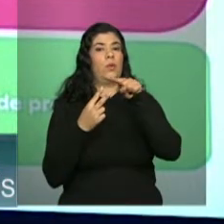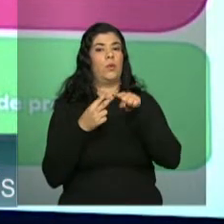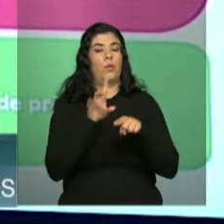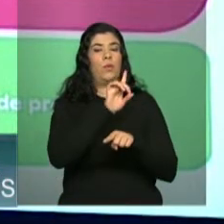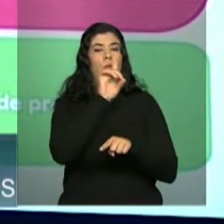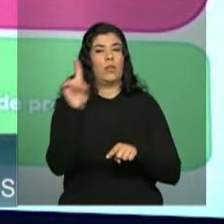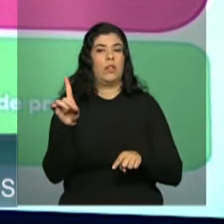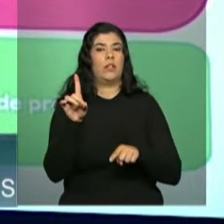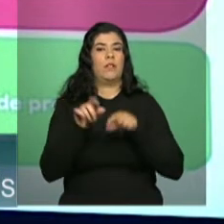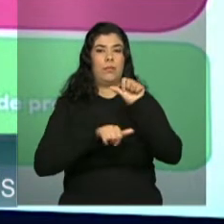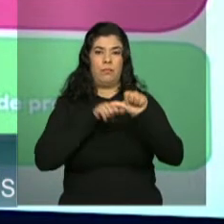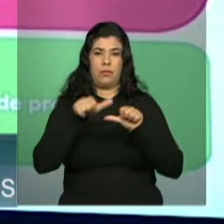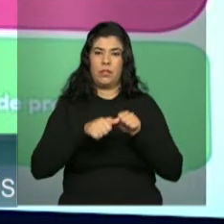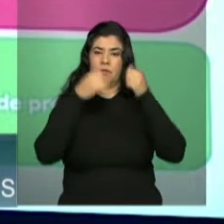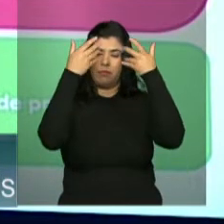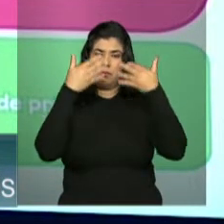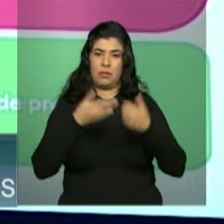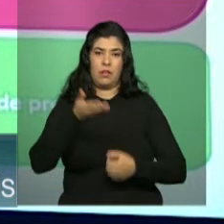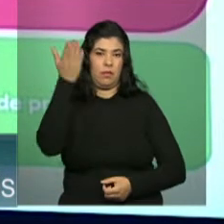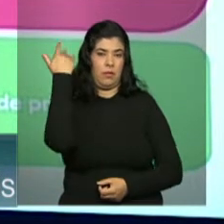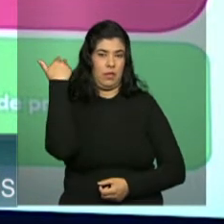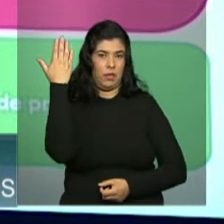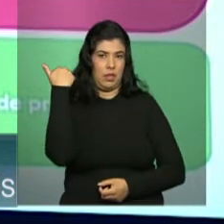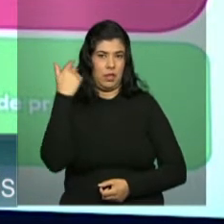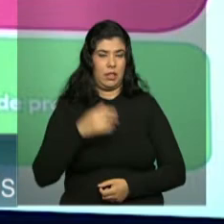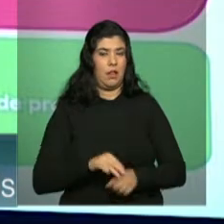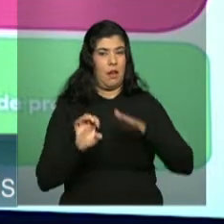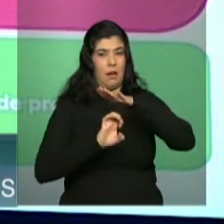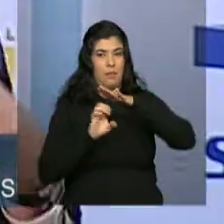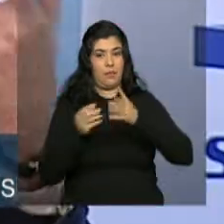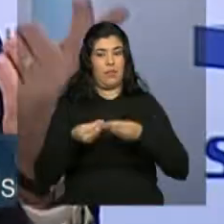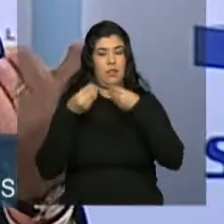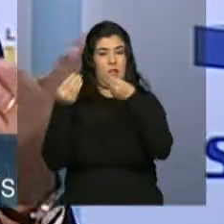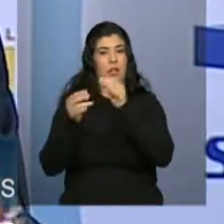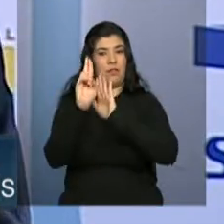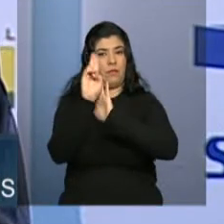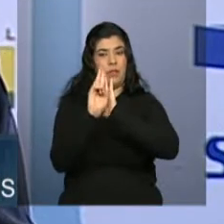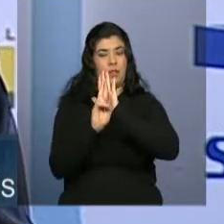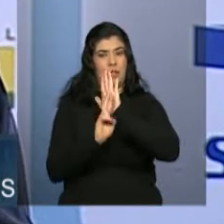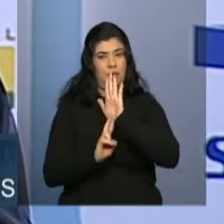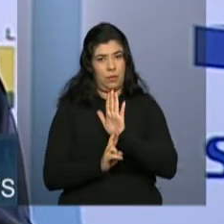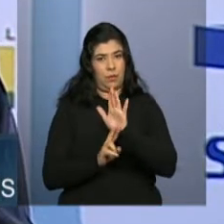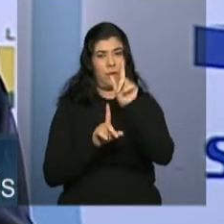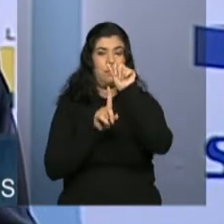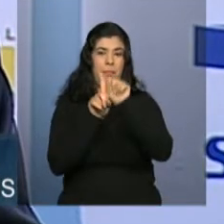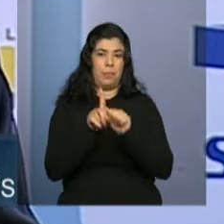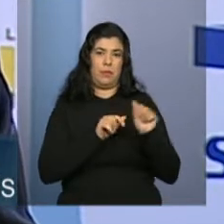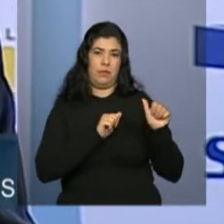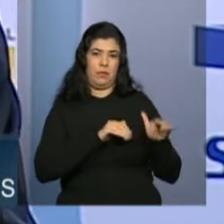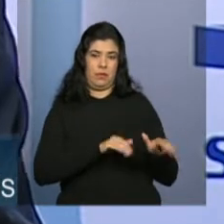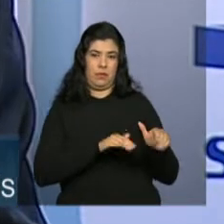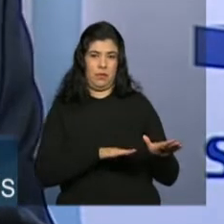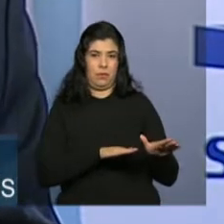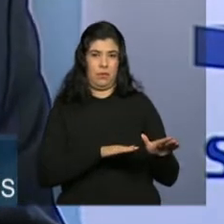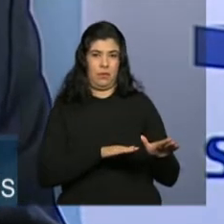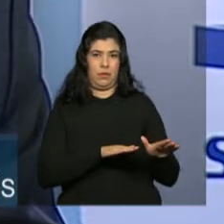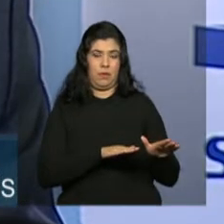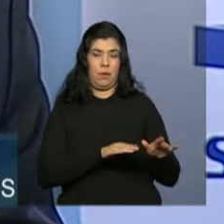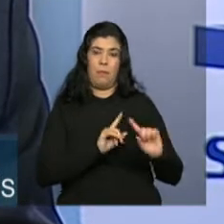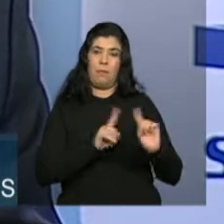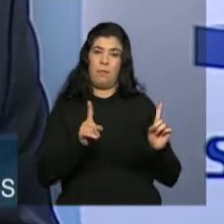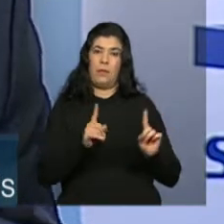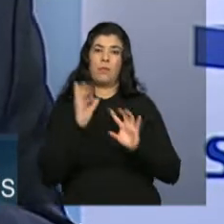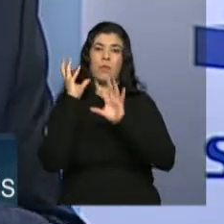porque ele vai ficar mudando que eu explicar na frente eles eram uma vez por ano para ver por próximo relatórios vão entregar em setembro então para o